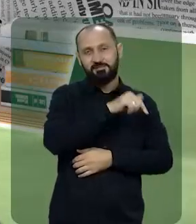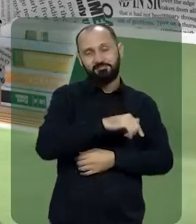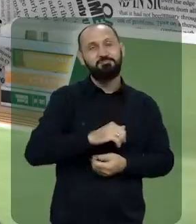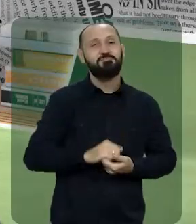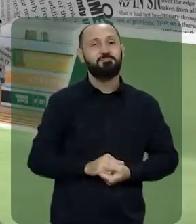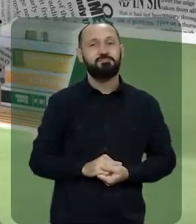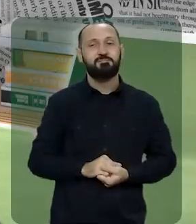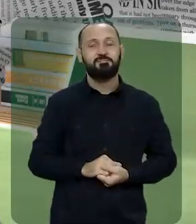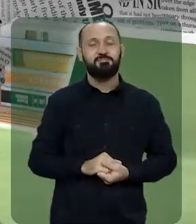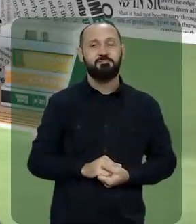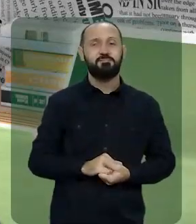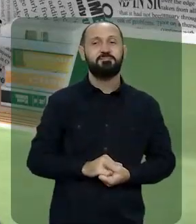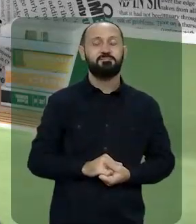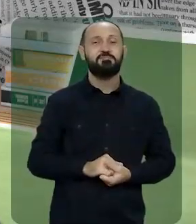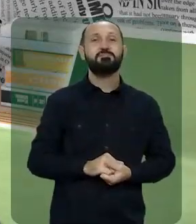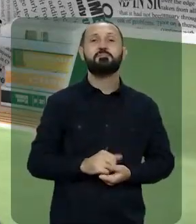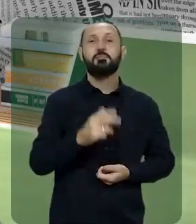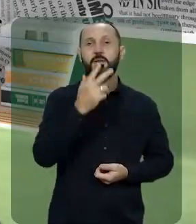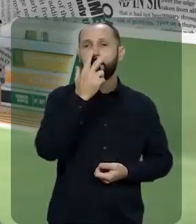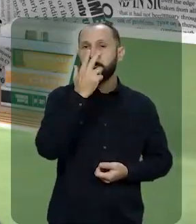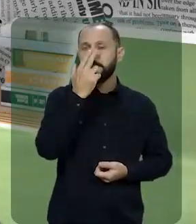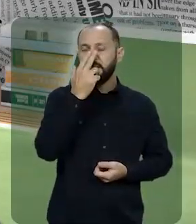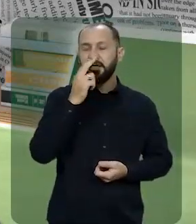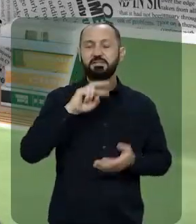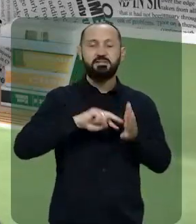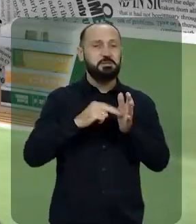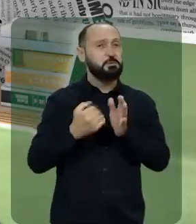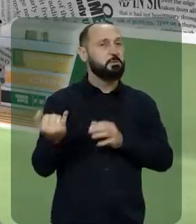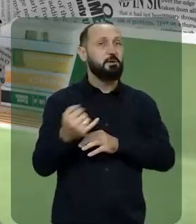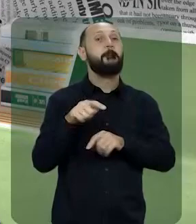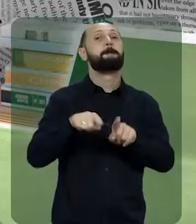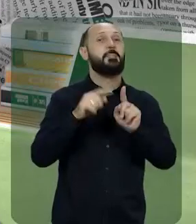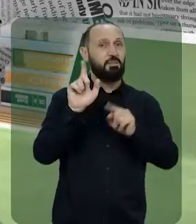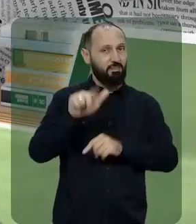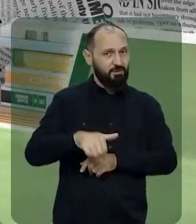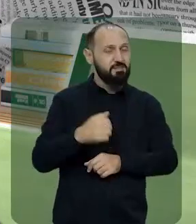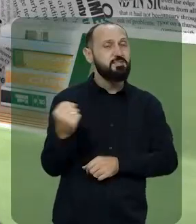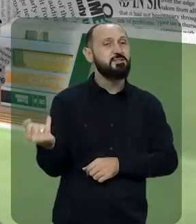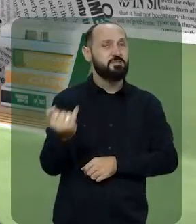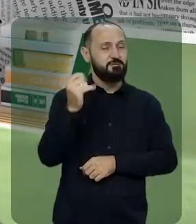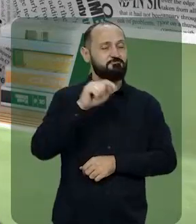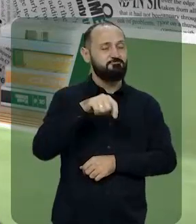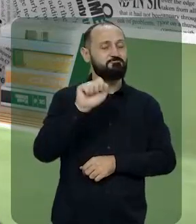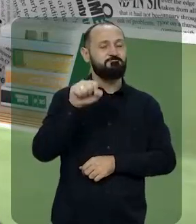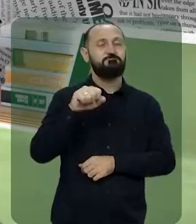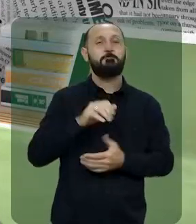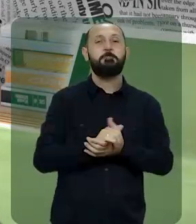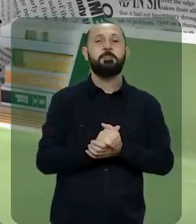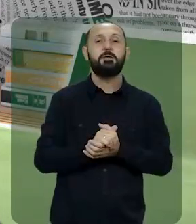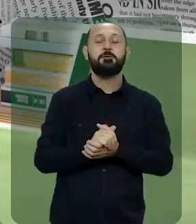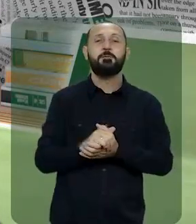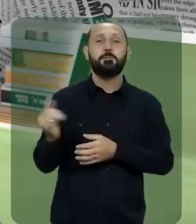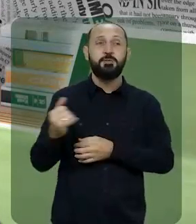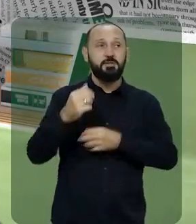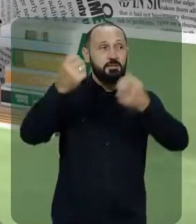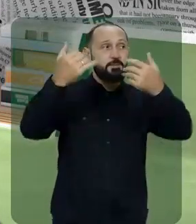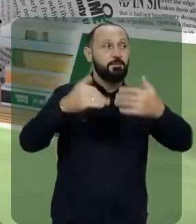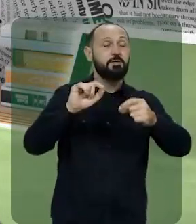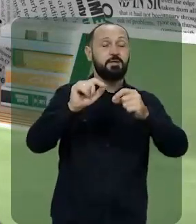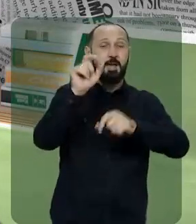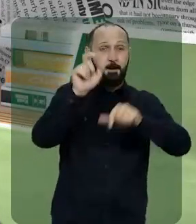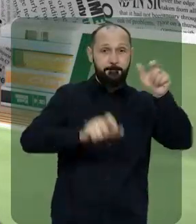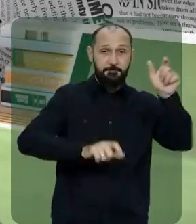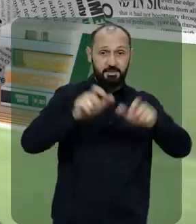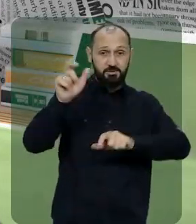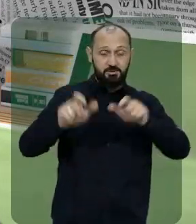homem idoso. Quando você diz Estatuto do Idoso, é do homem velho, do homem idoso,